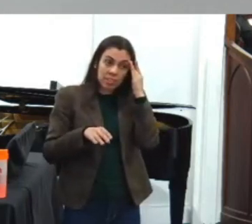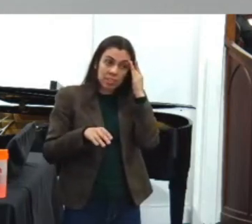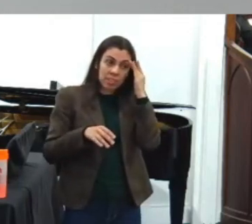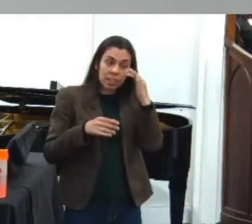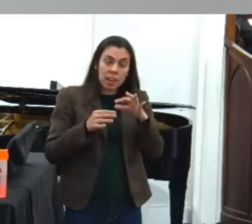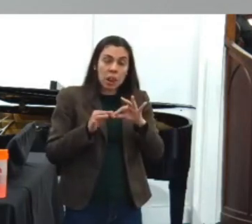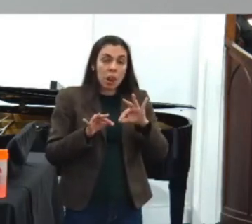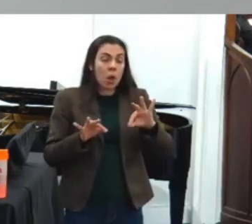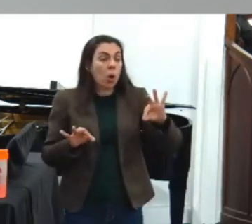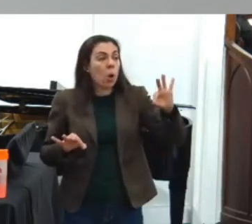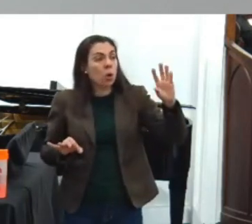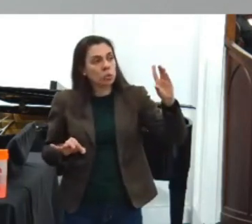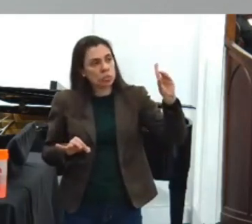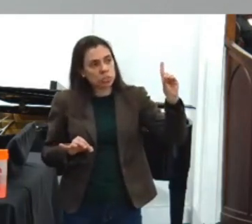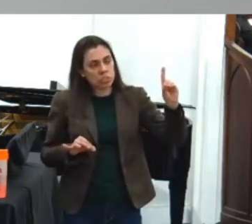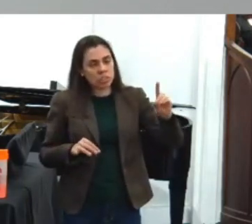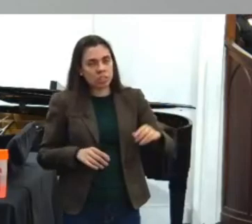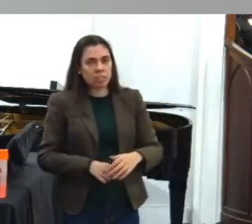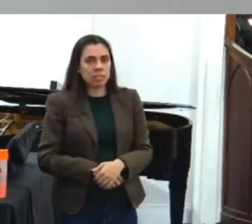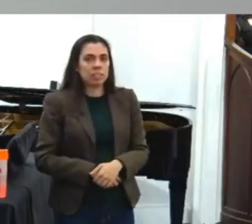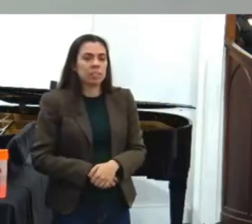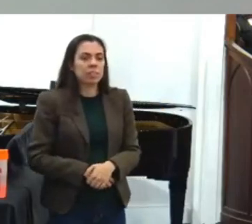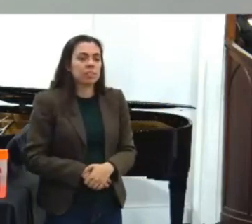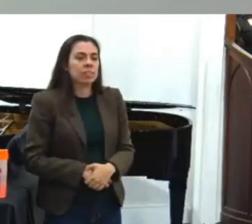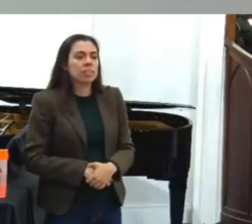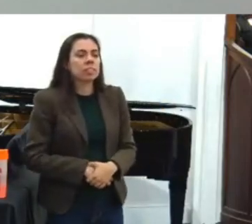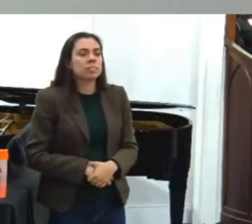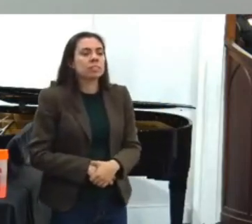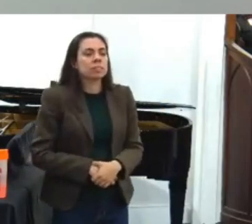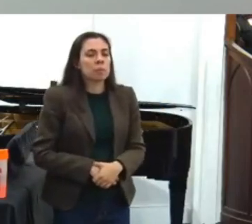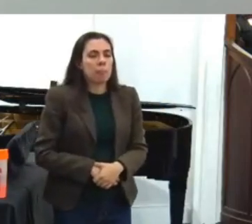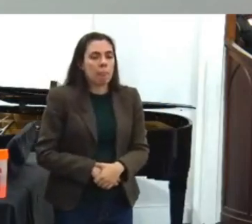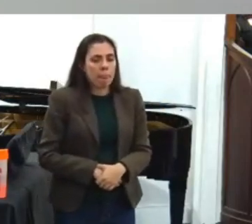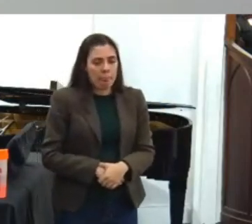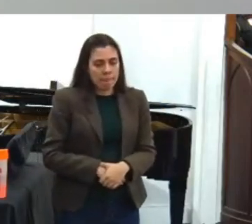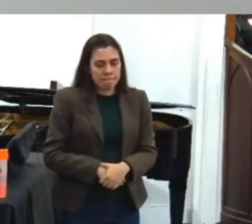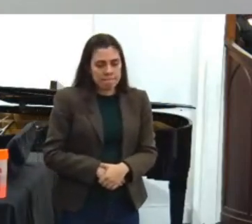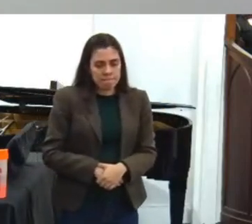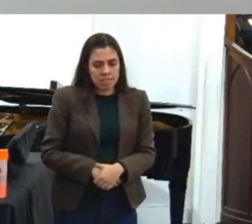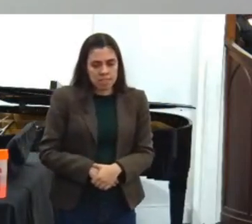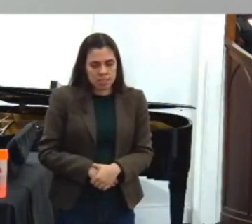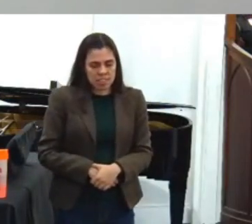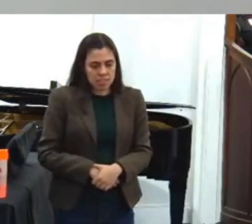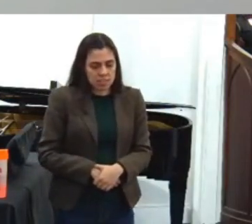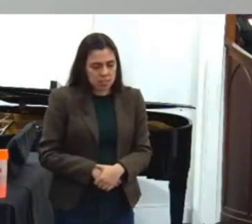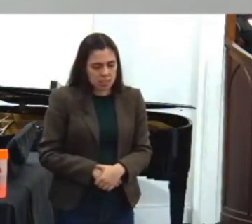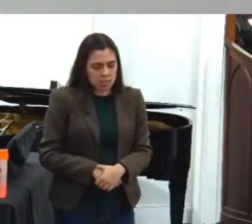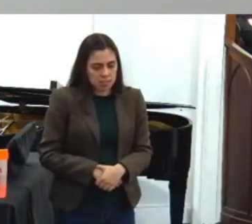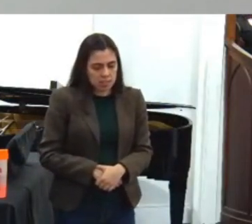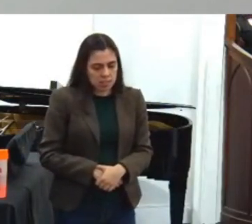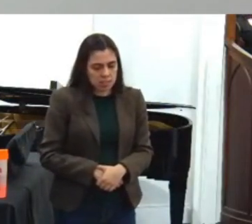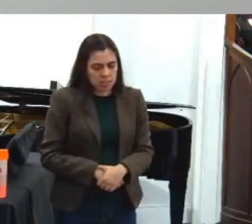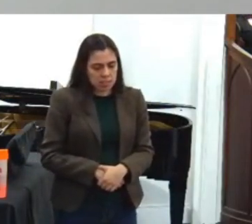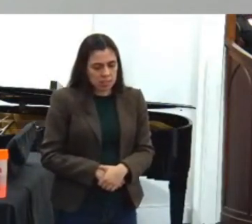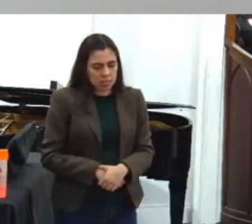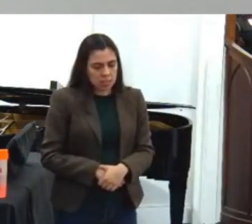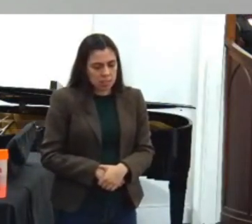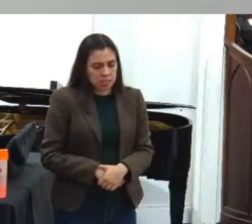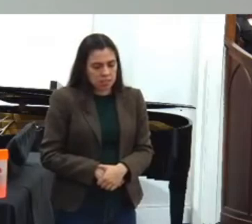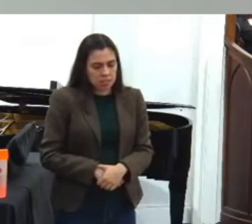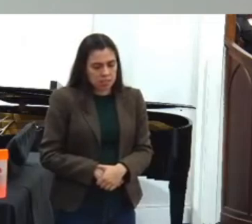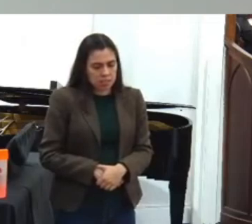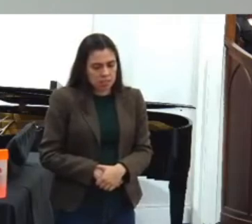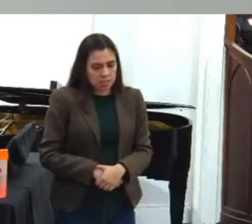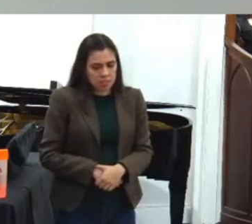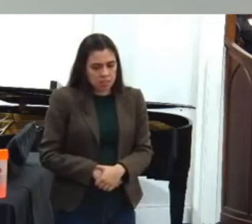dentro da igreja, estão longe de Deus. Longe de Deus.